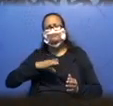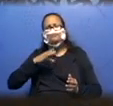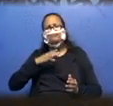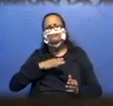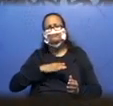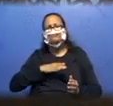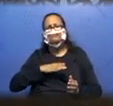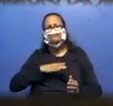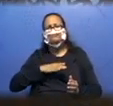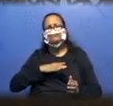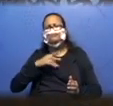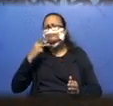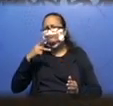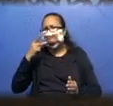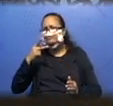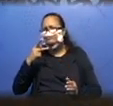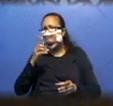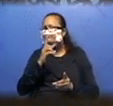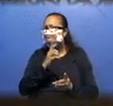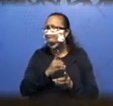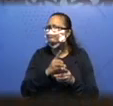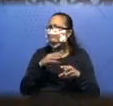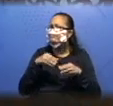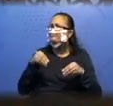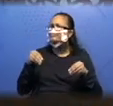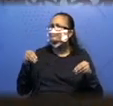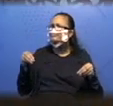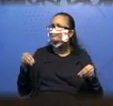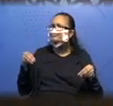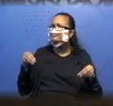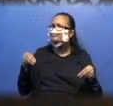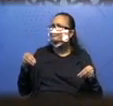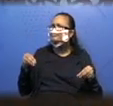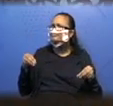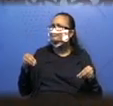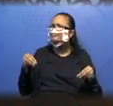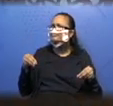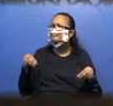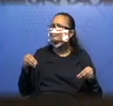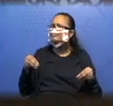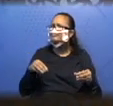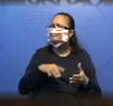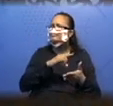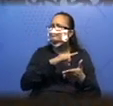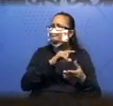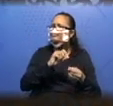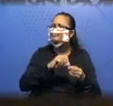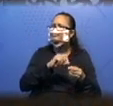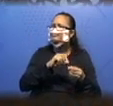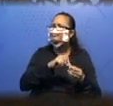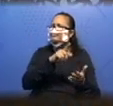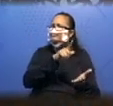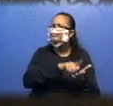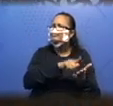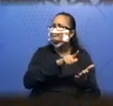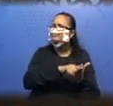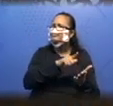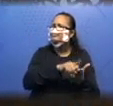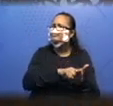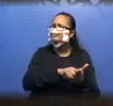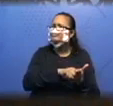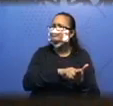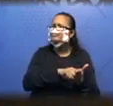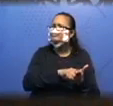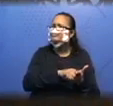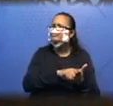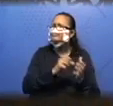poder registrar que eles tinham encontrado terras. E como que era, e, né, para pôr tudo no papel, para Portugal